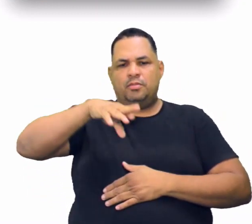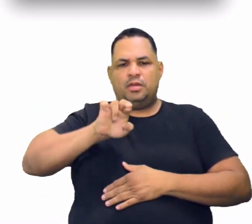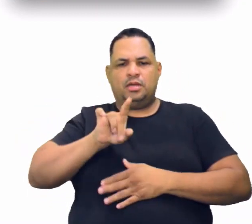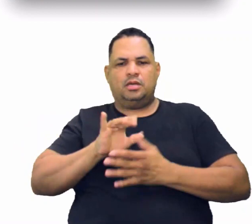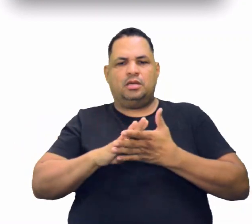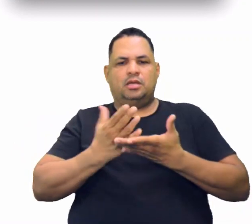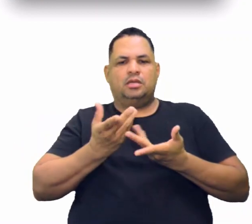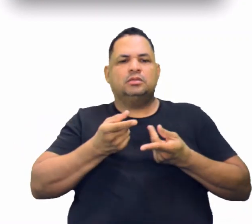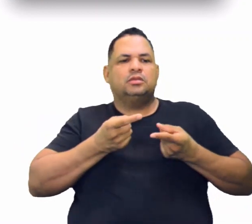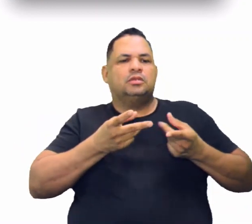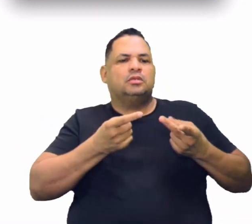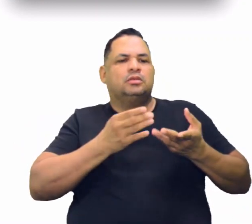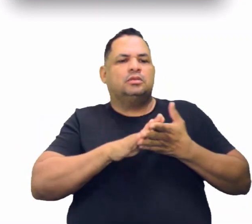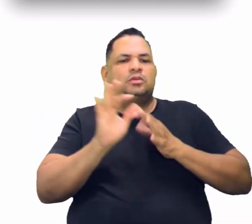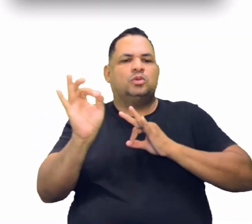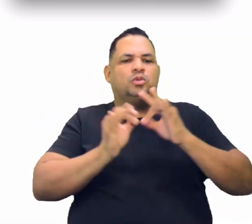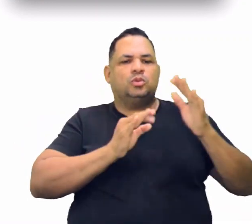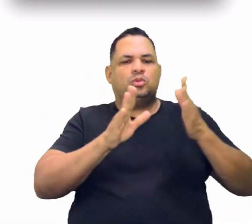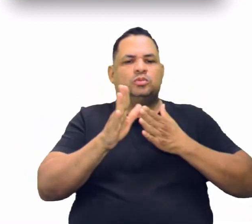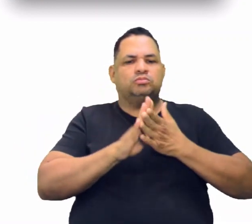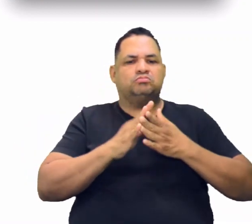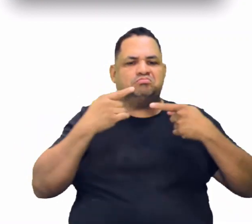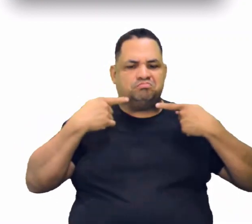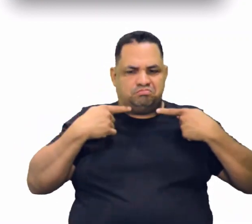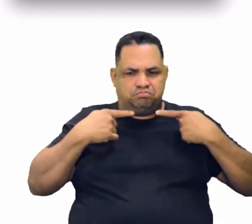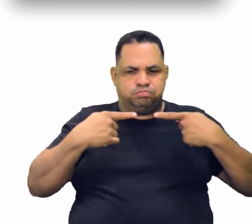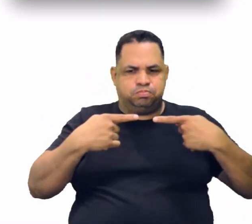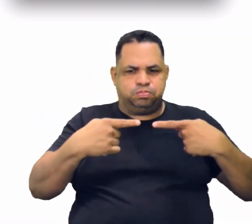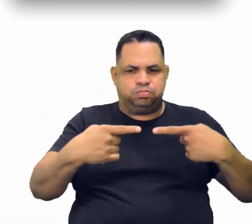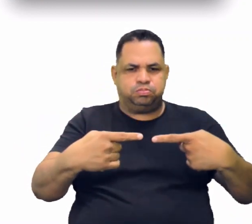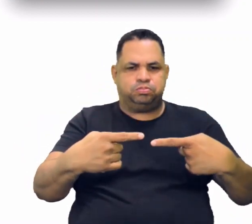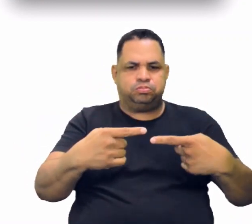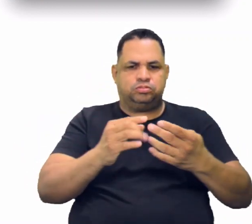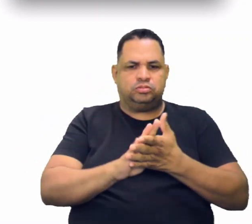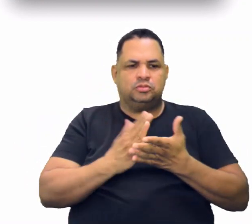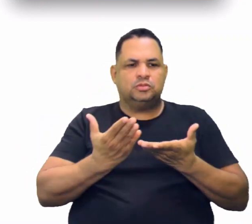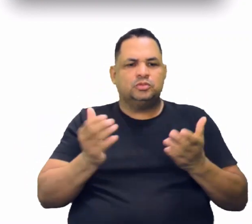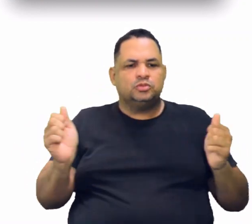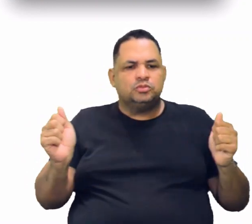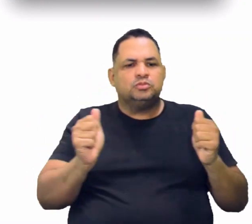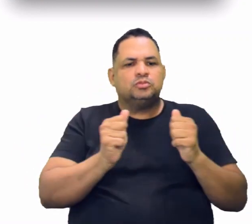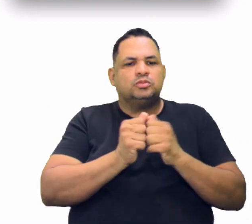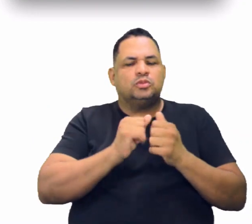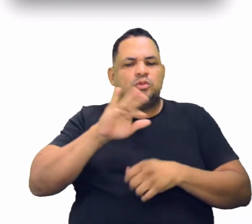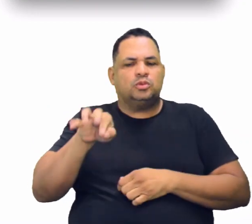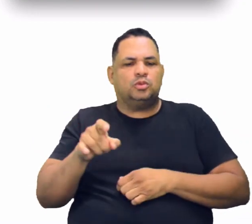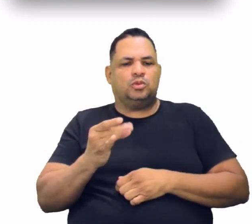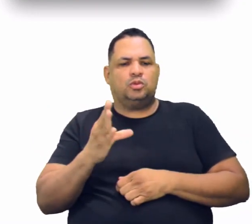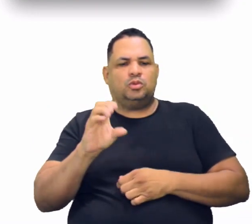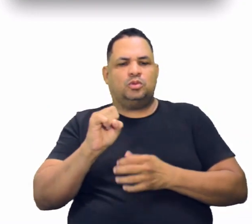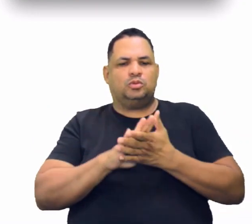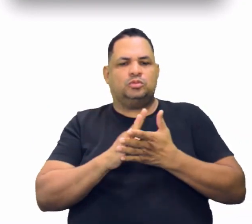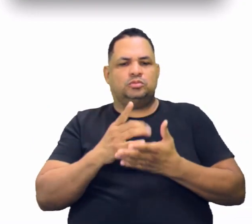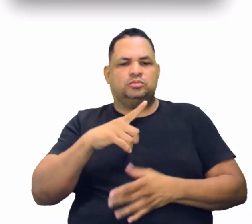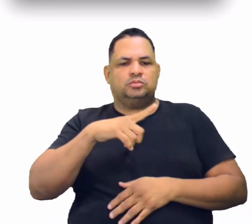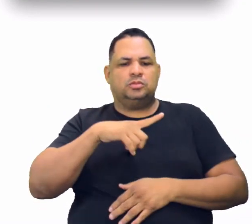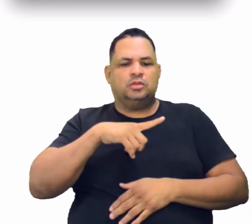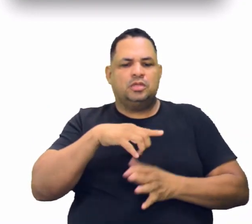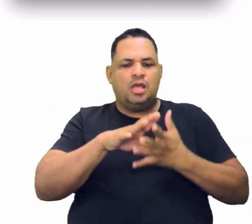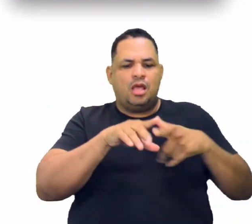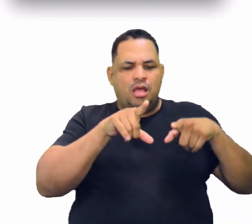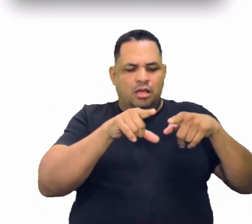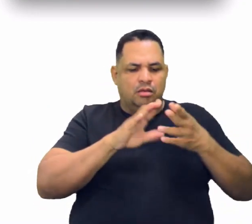estabelecido que cria uma disputa acirrada com o taverneiro por uma braça de